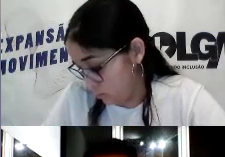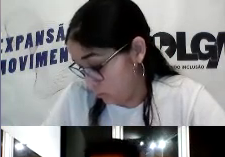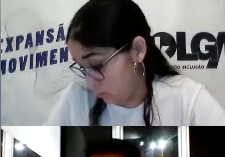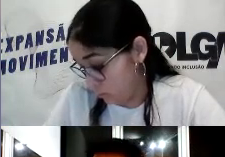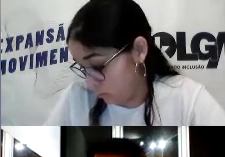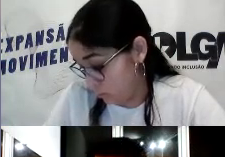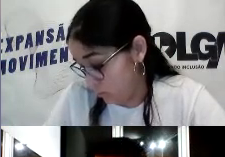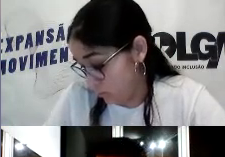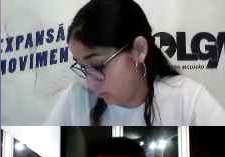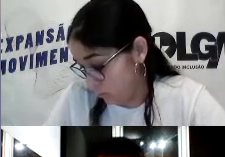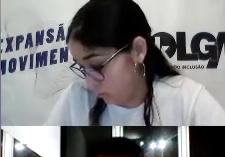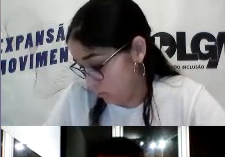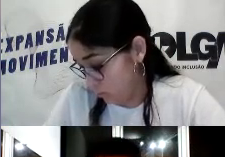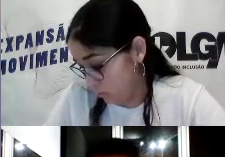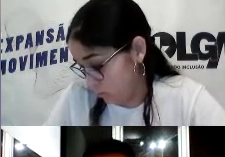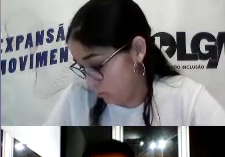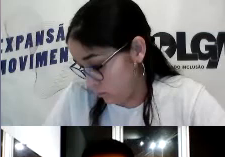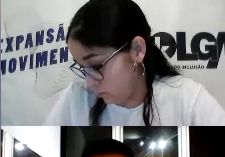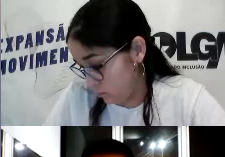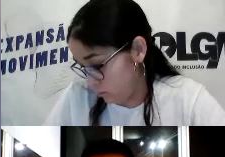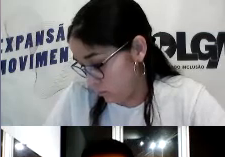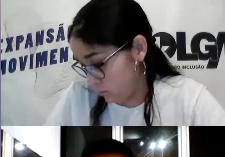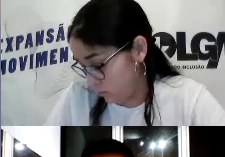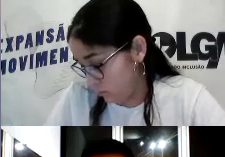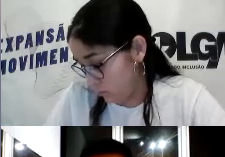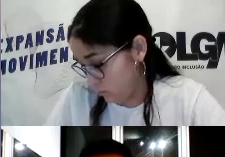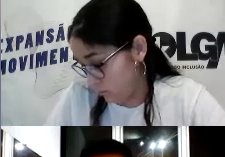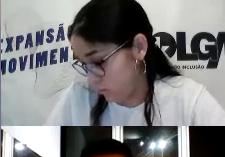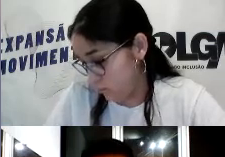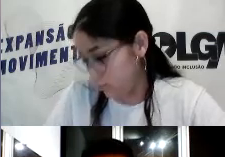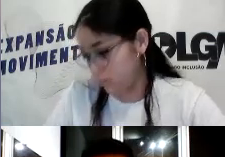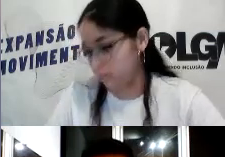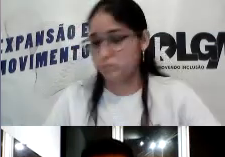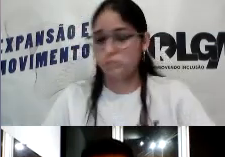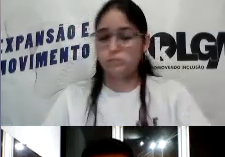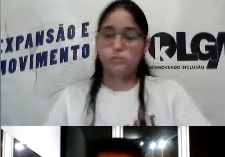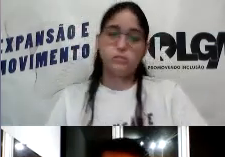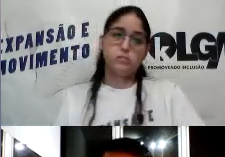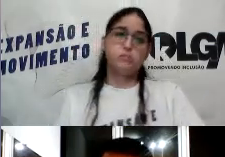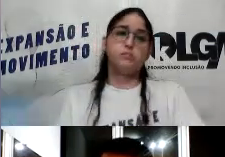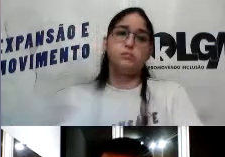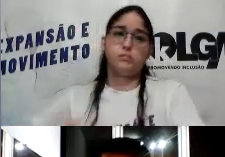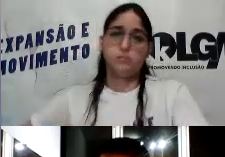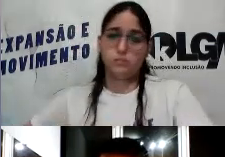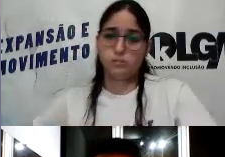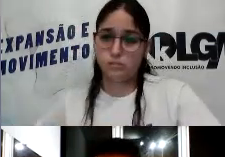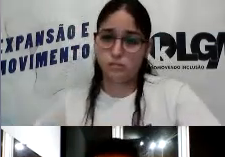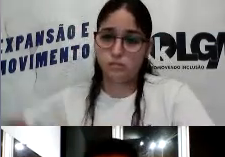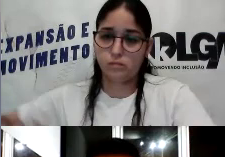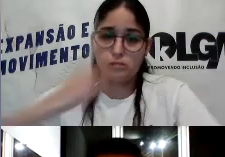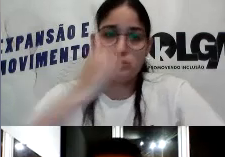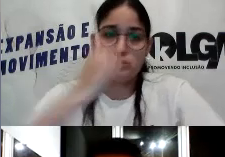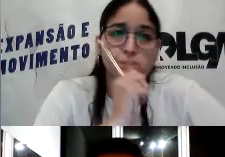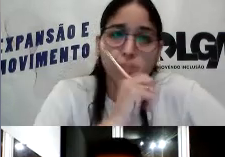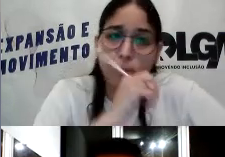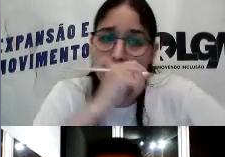que desejou muito ele ali na barriga. Ele teve um caminho que muitas pessoas desacreditaram de uma